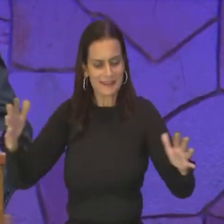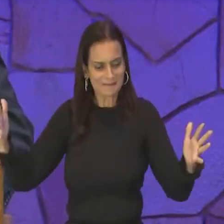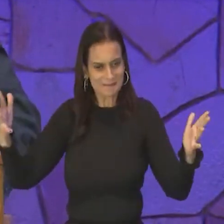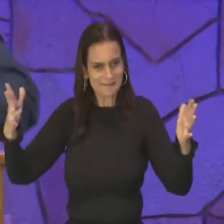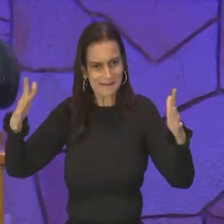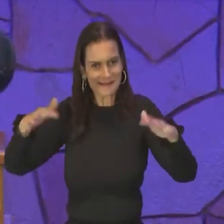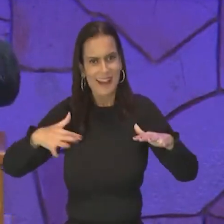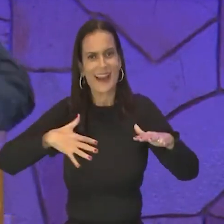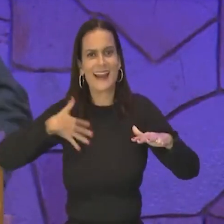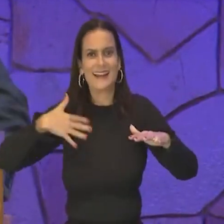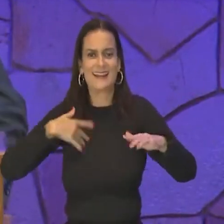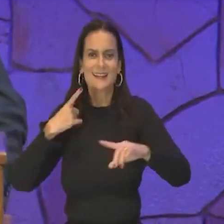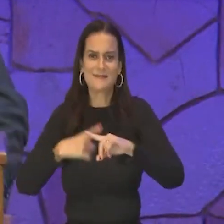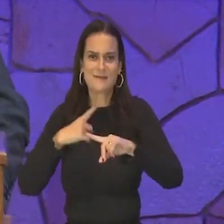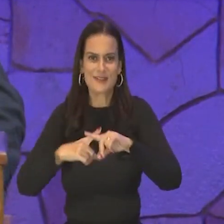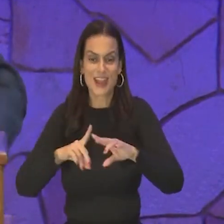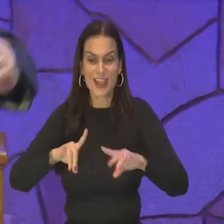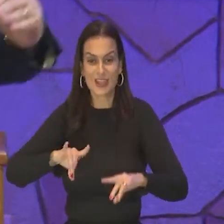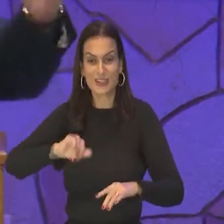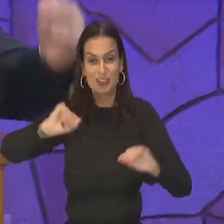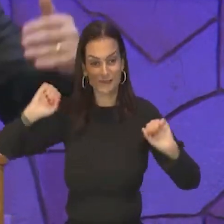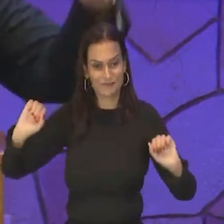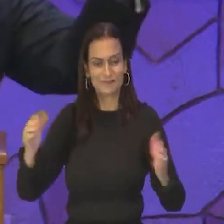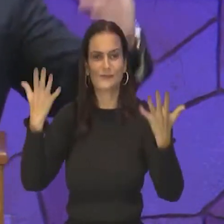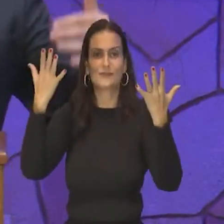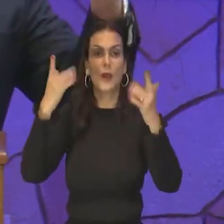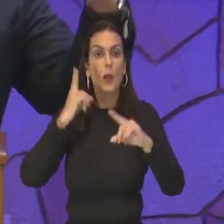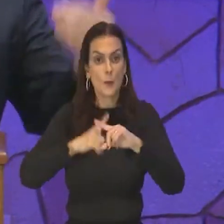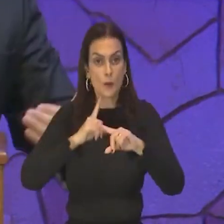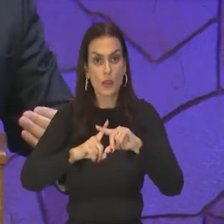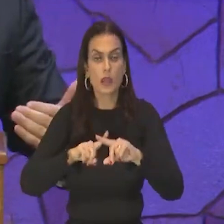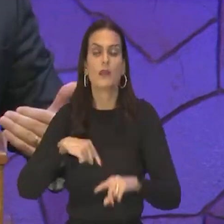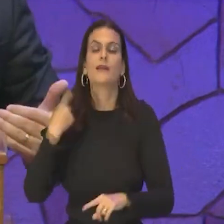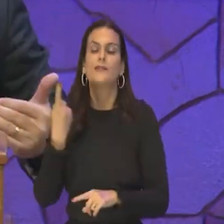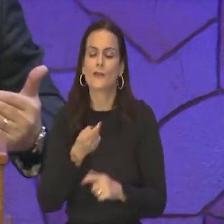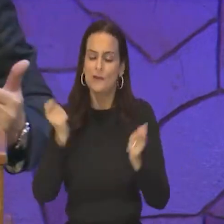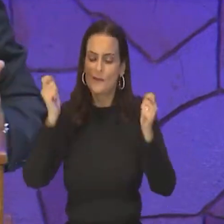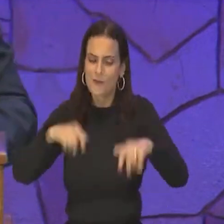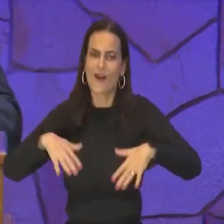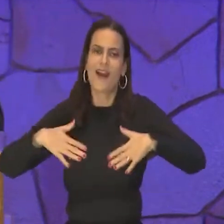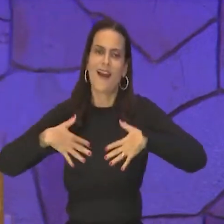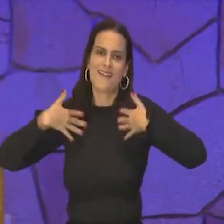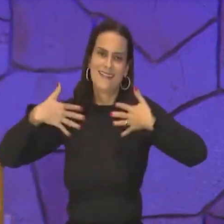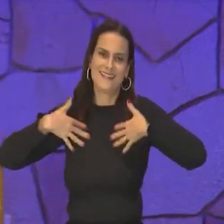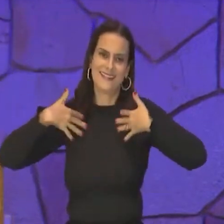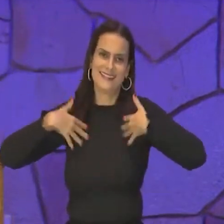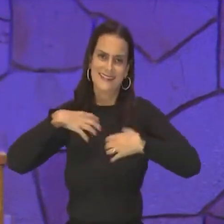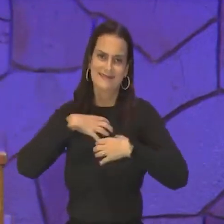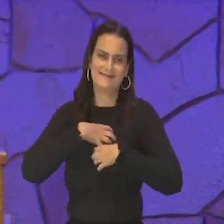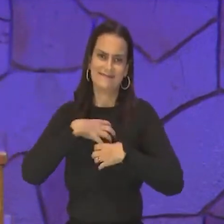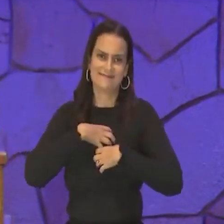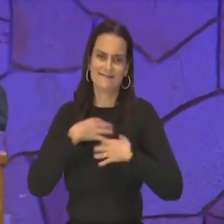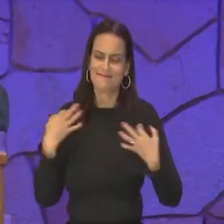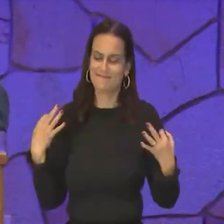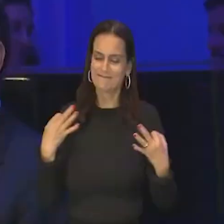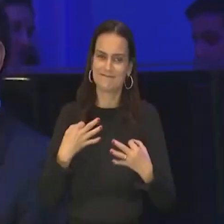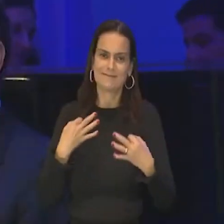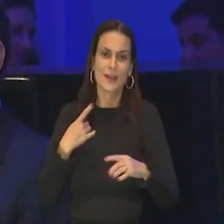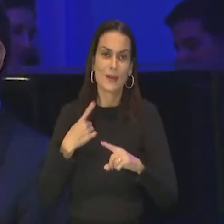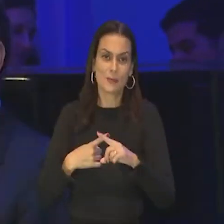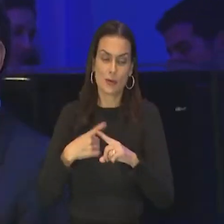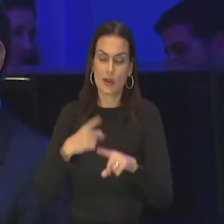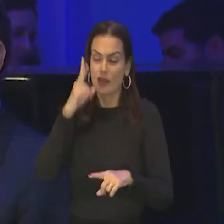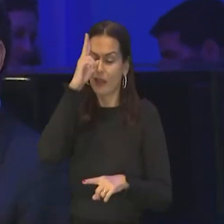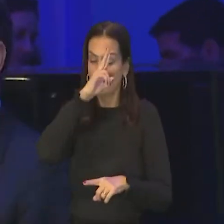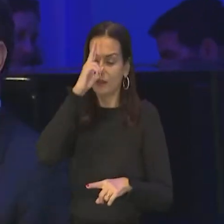a igreja, porque é dia de celebração, porque a ceia é motivo de alegria, alegria plena por aquilo que Cristo